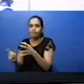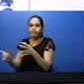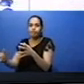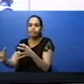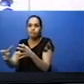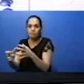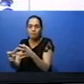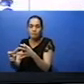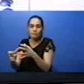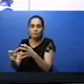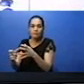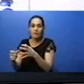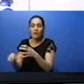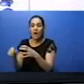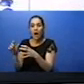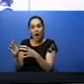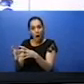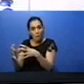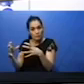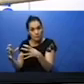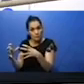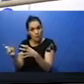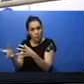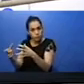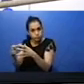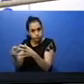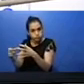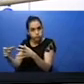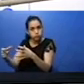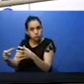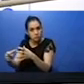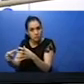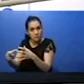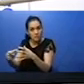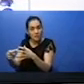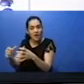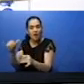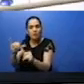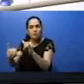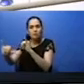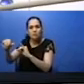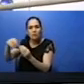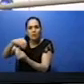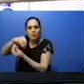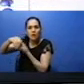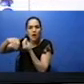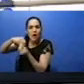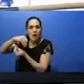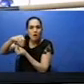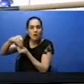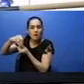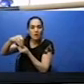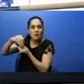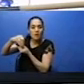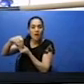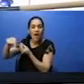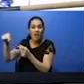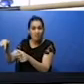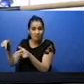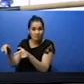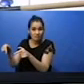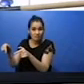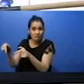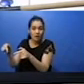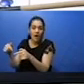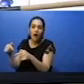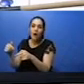Então, se eu aumento a quantidade de partículas mantendo, né, o outro reagente, a mesma quantidade, a possibilidade de colisão